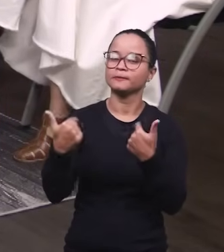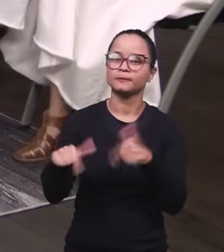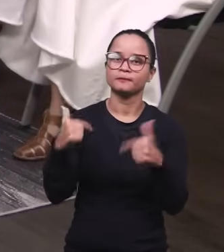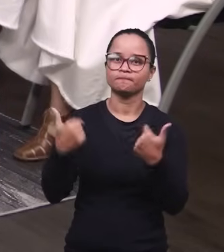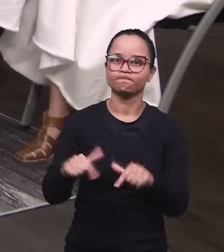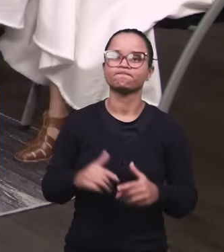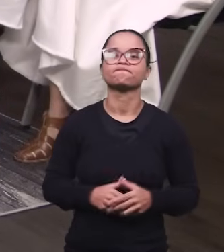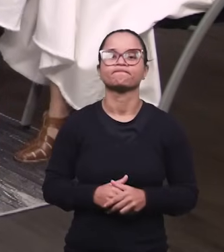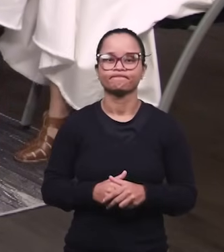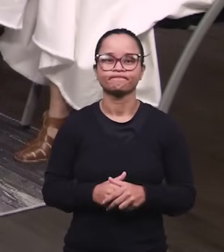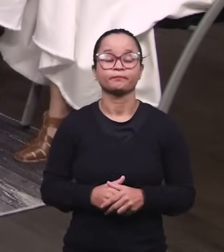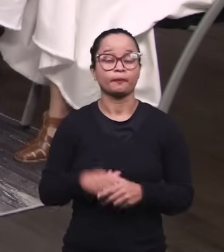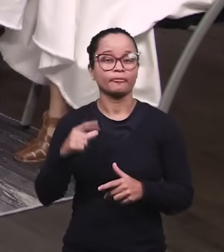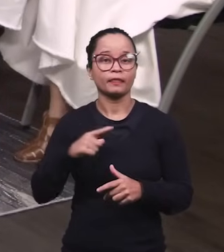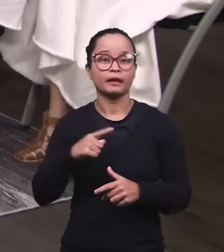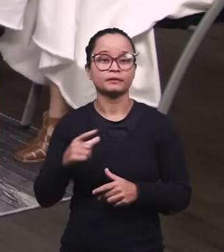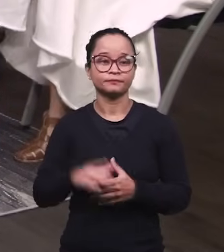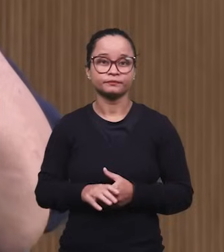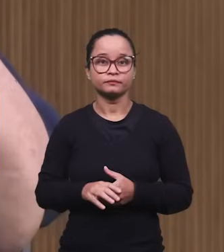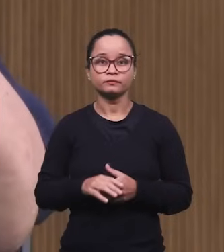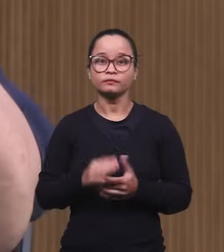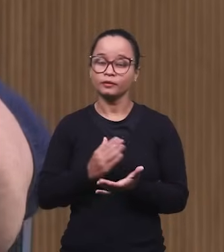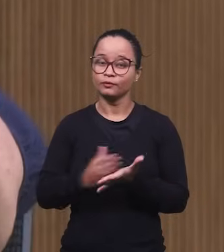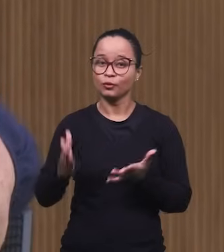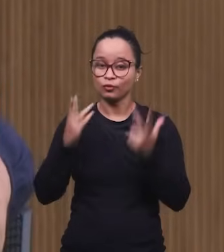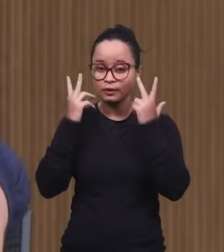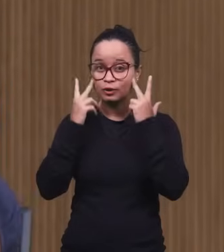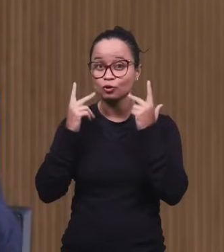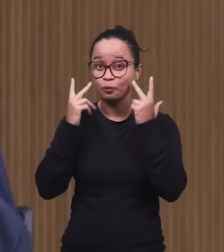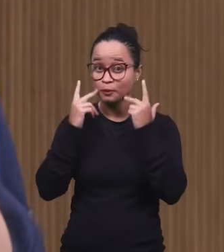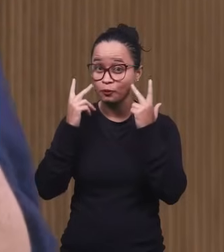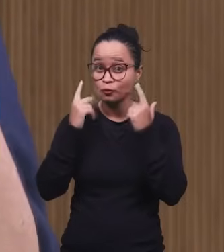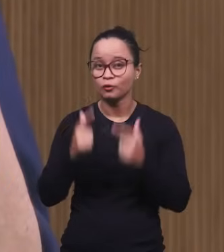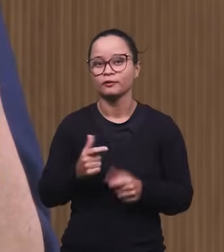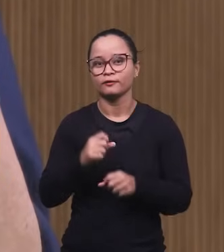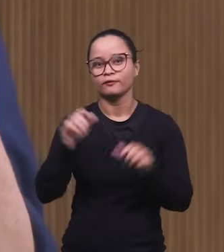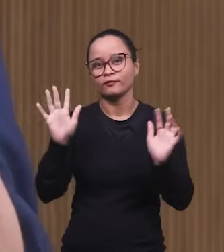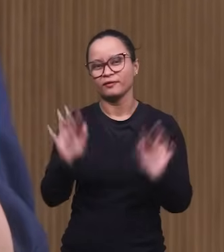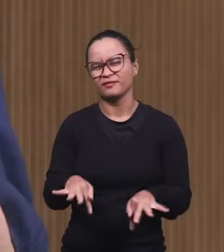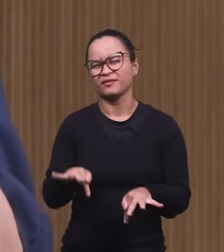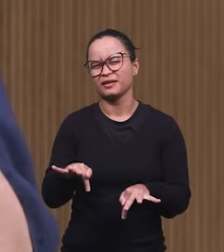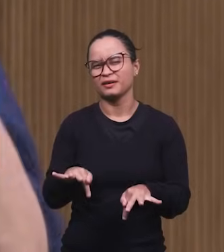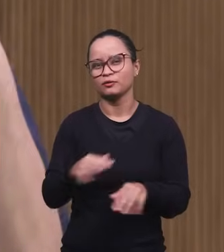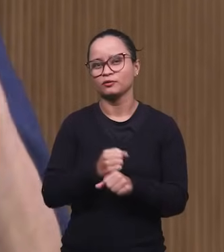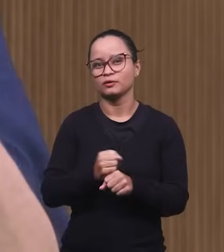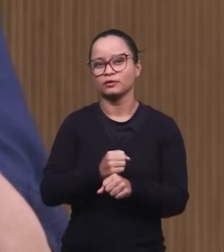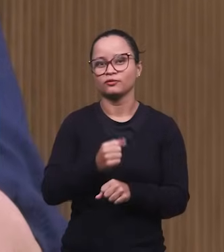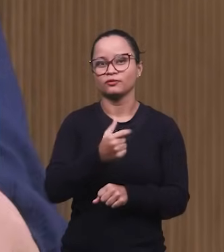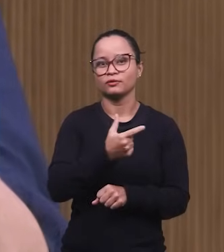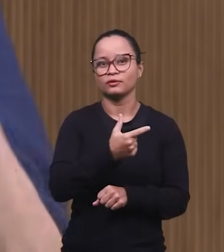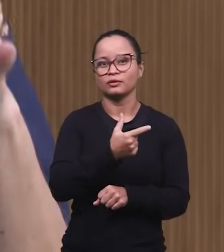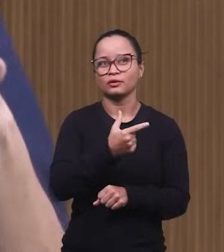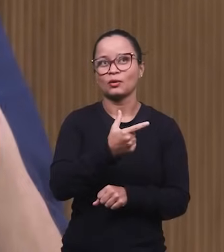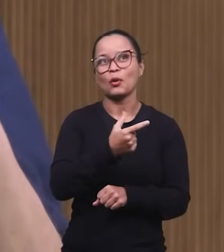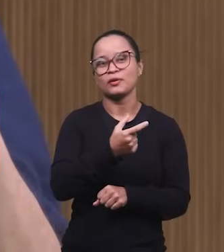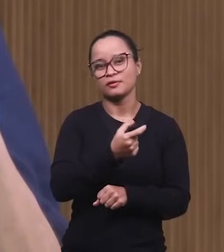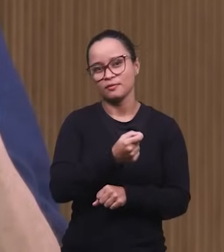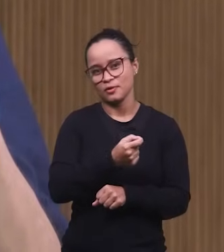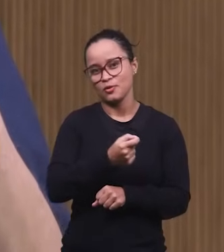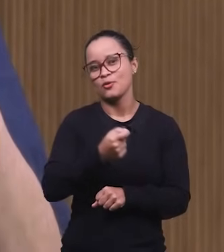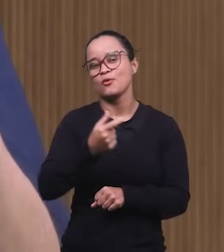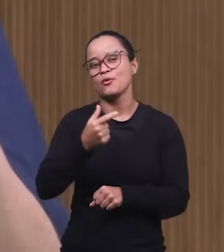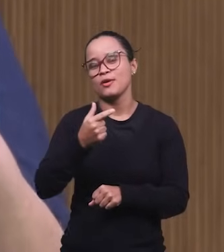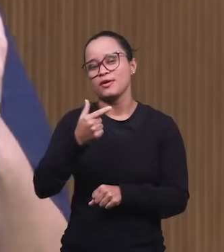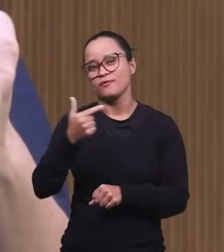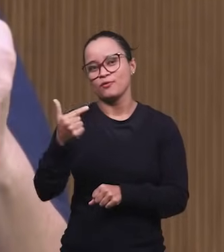Trabalhando. Aí, quando a gente foi chegando numa certa normalidade, no final de 2022, ali, meados de